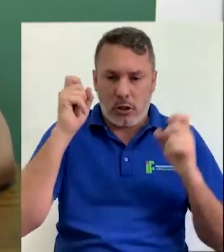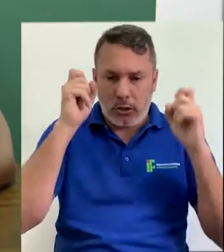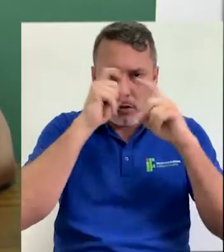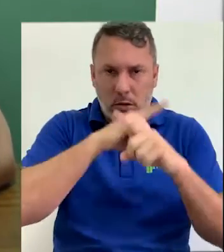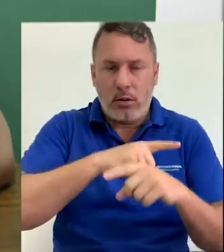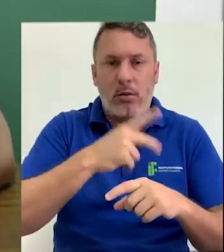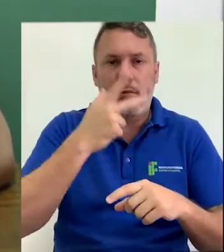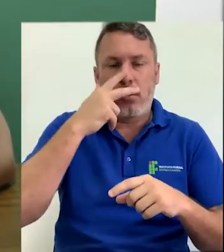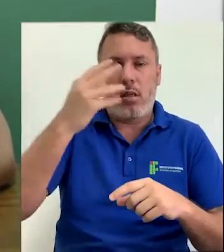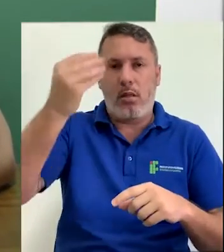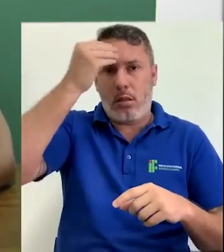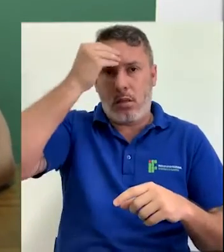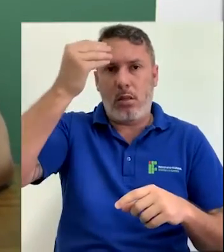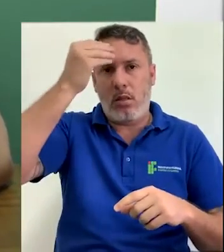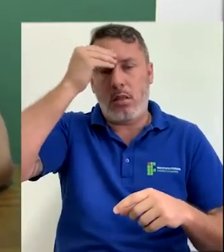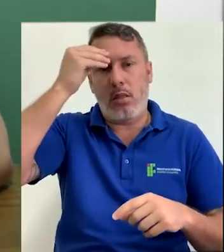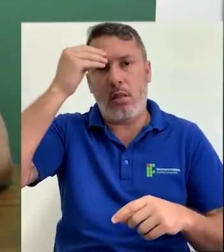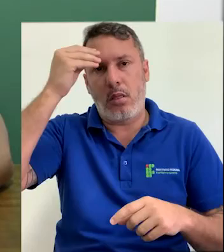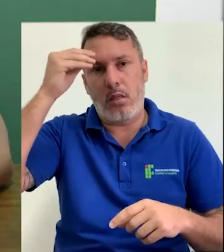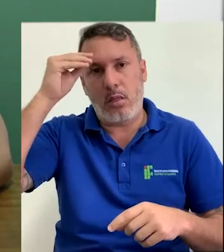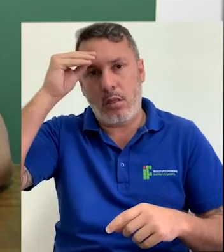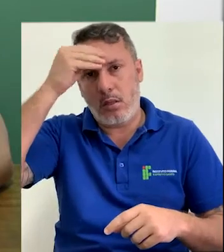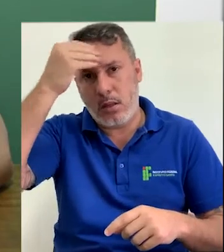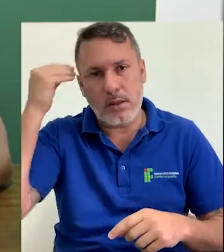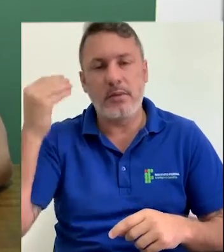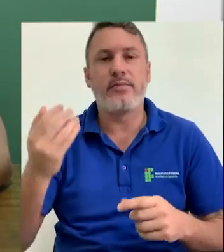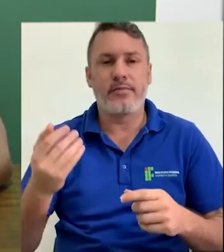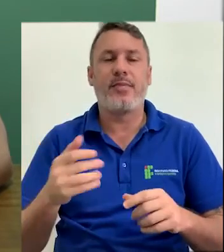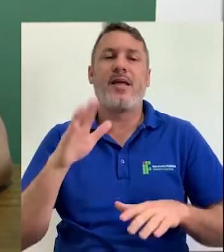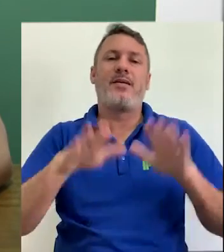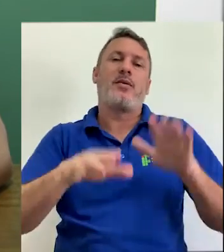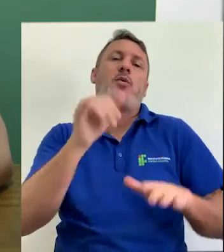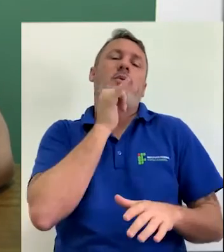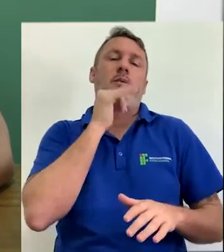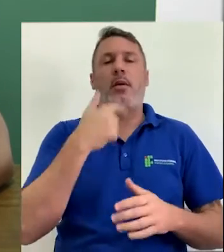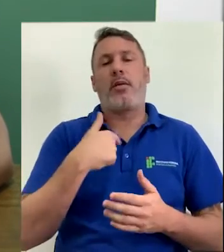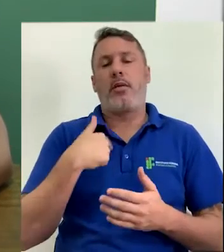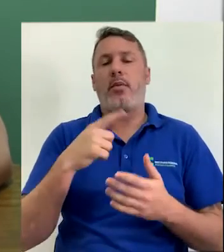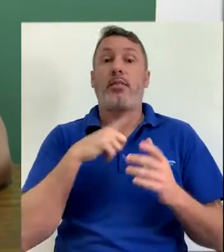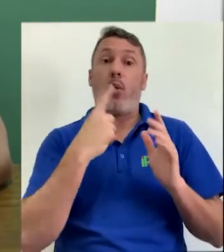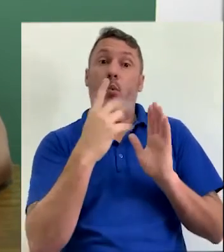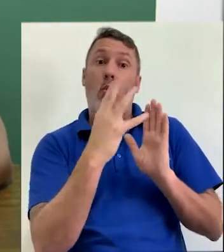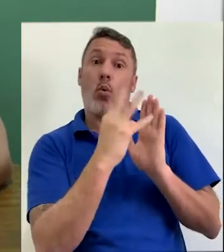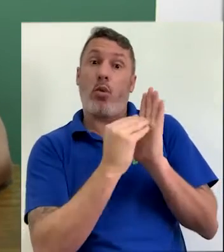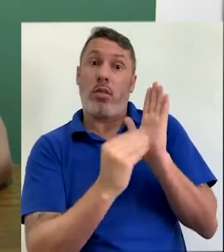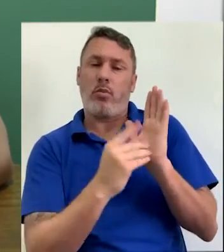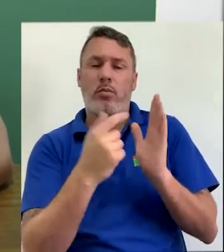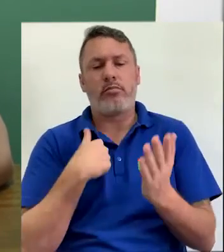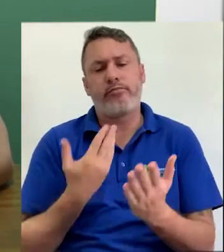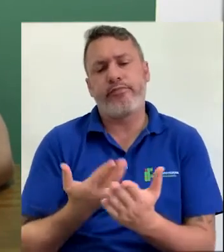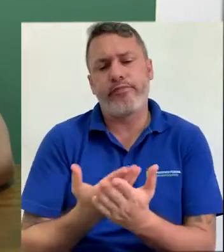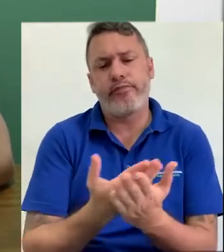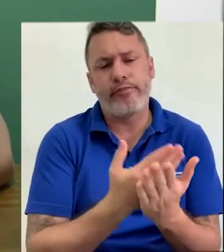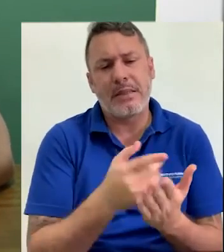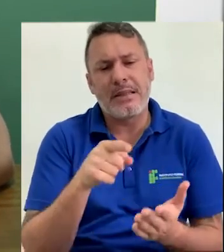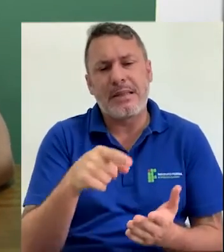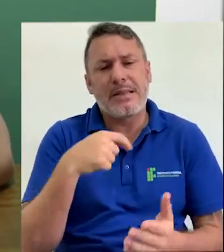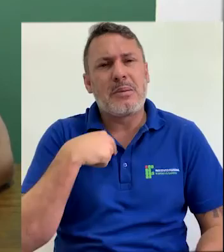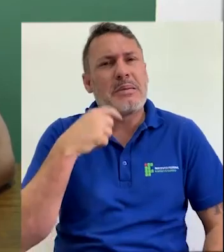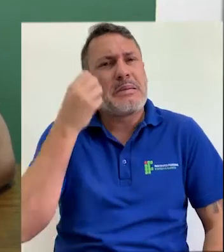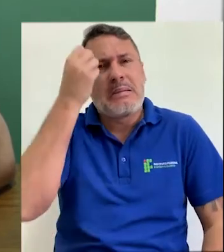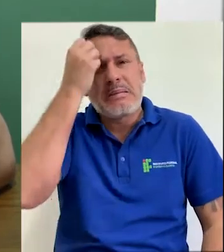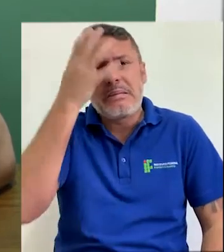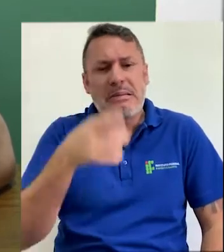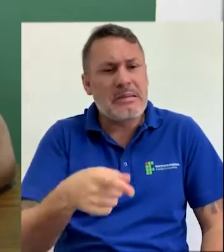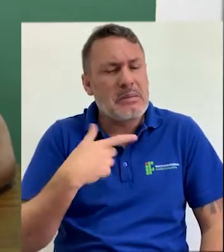Por exemplo, eu comecei a estudar um certo conteúdo, não entendi um parágrafo, não